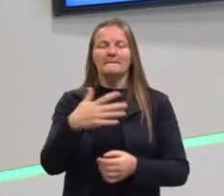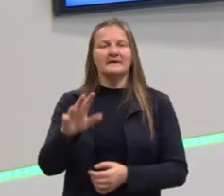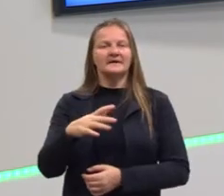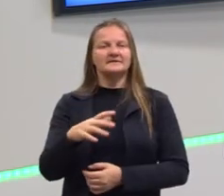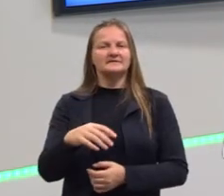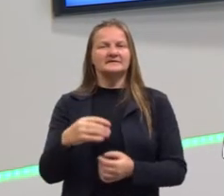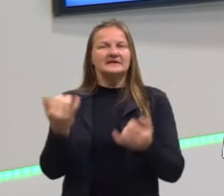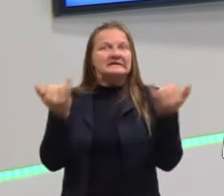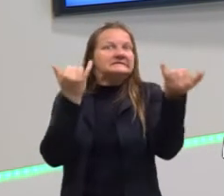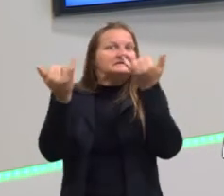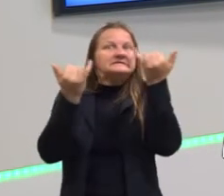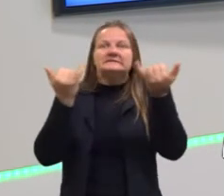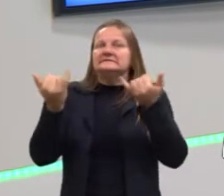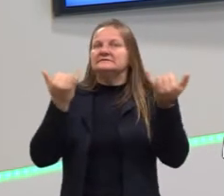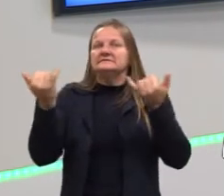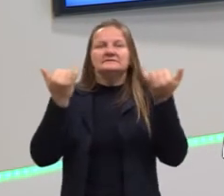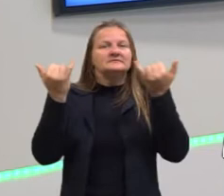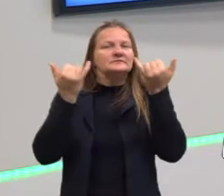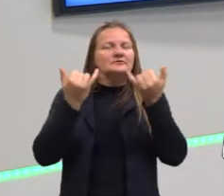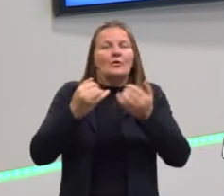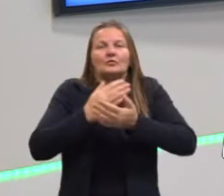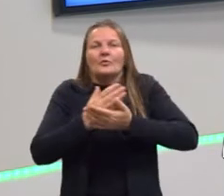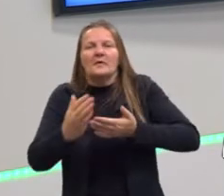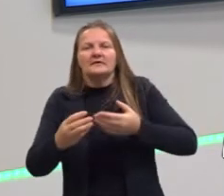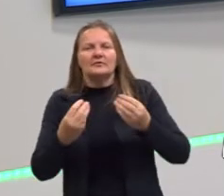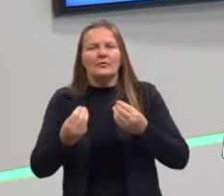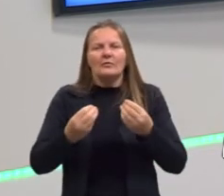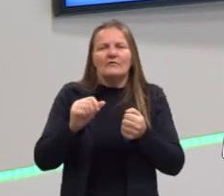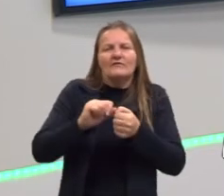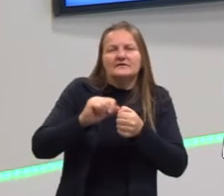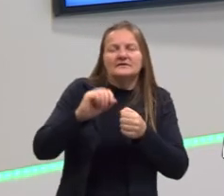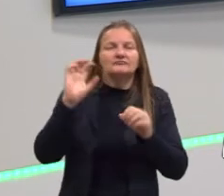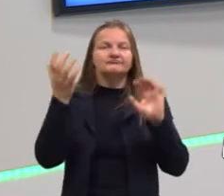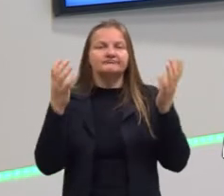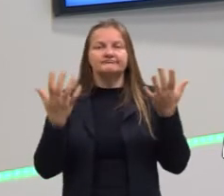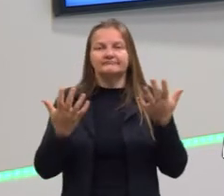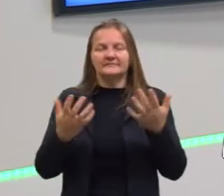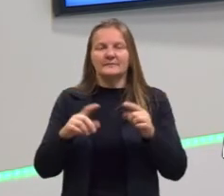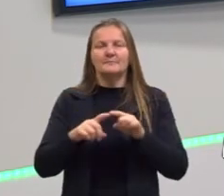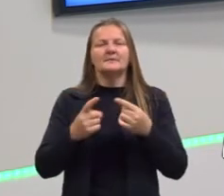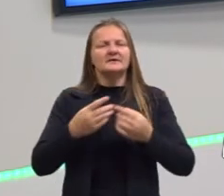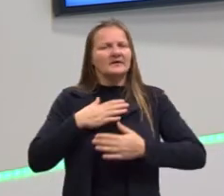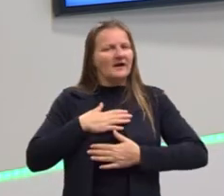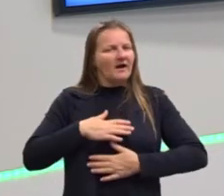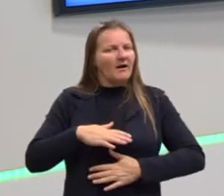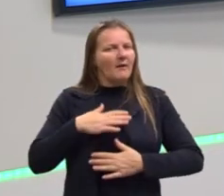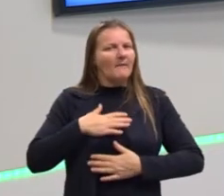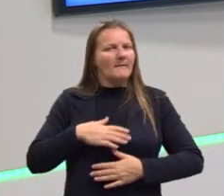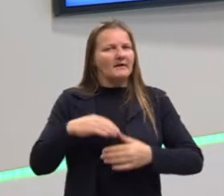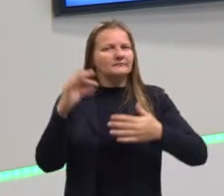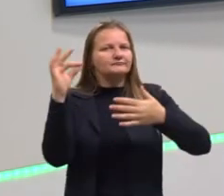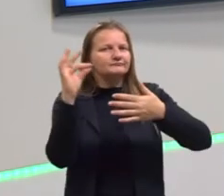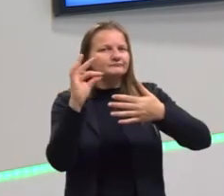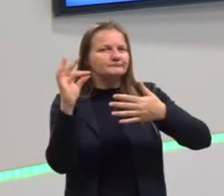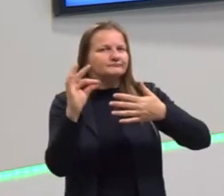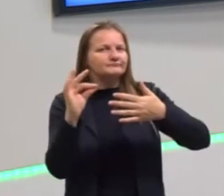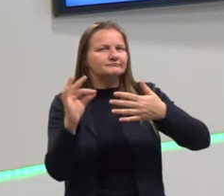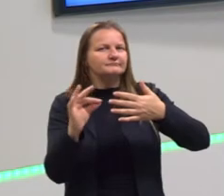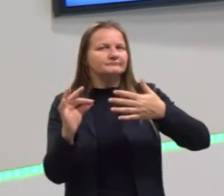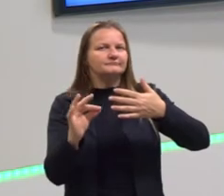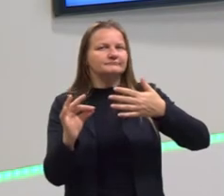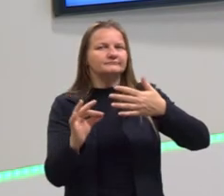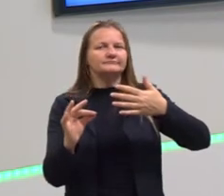parece que é informação demais é por onde Eu começo como é que eu vou resolver essa questão aqui eu listei então as